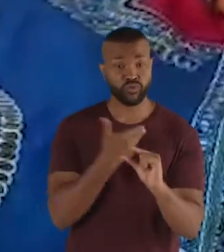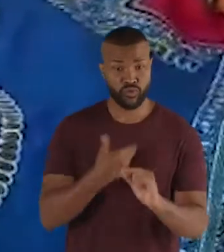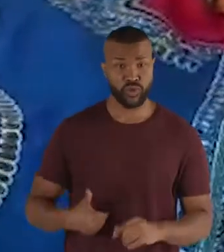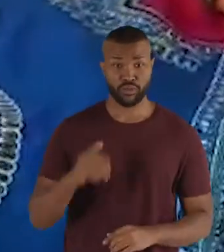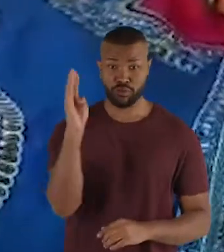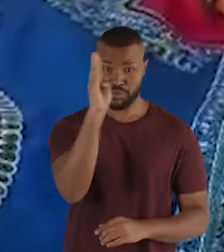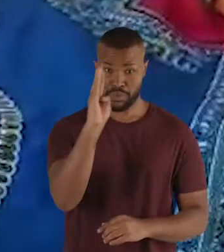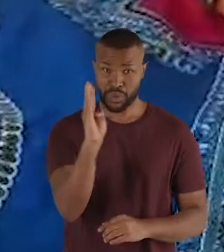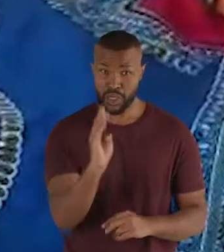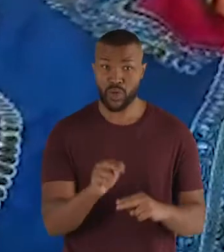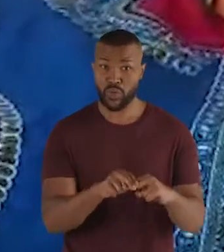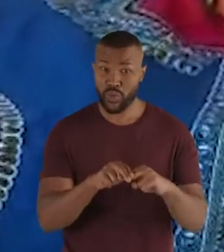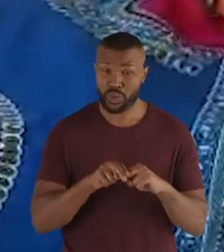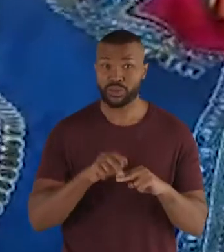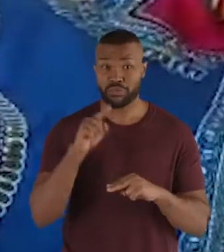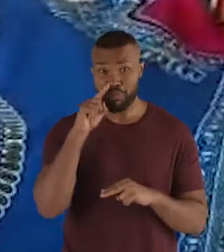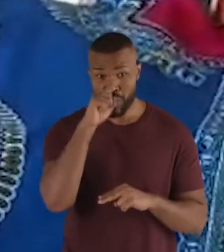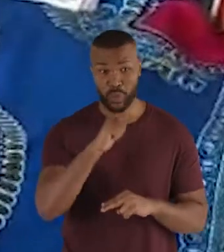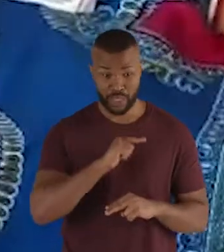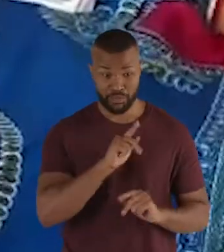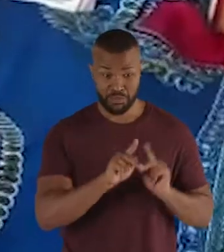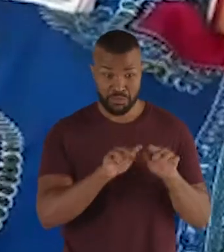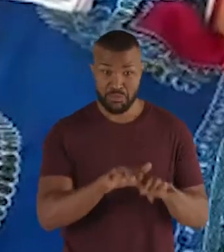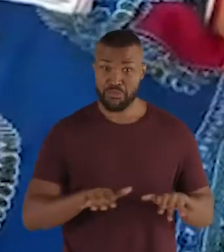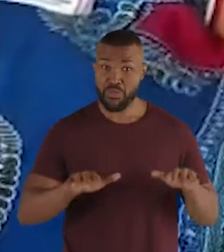Estado brasileiro frente à grave